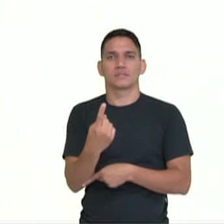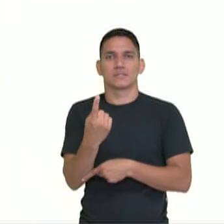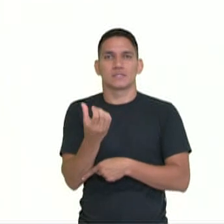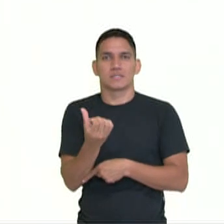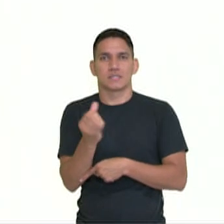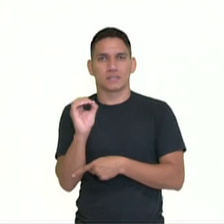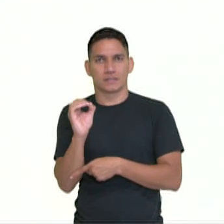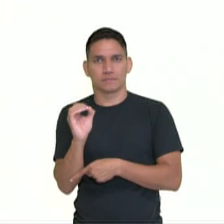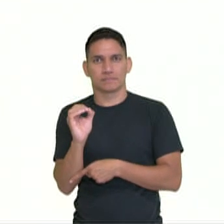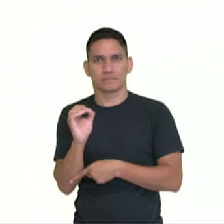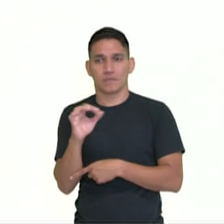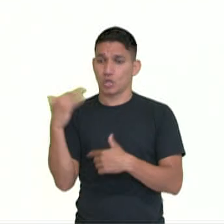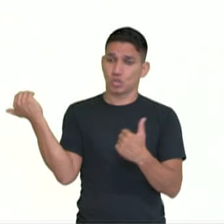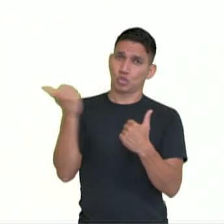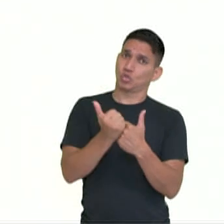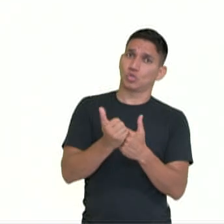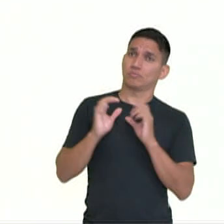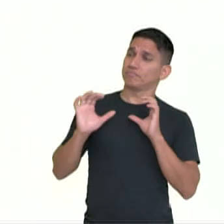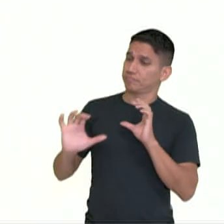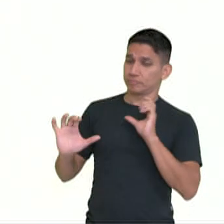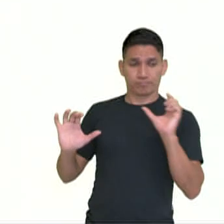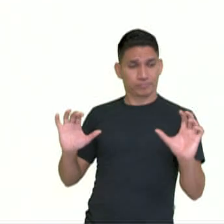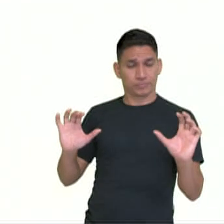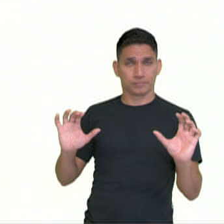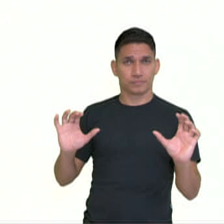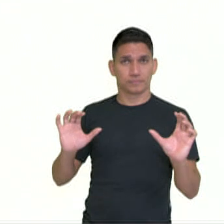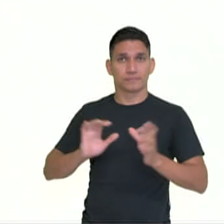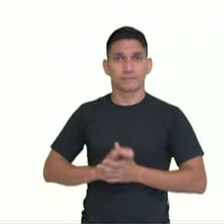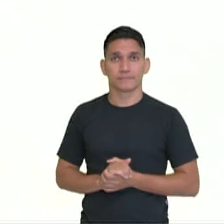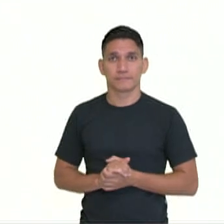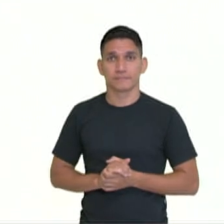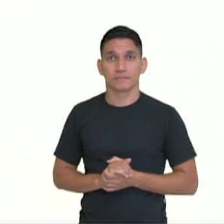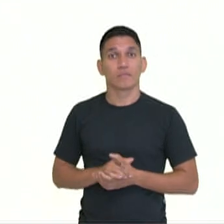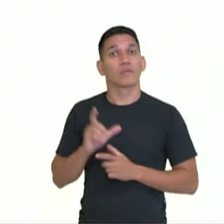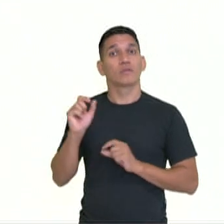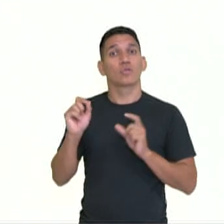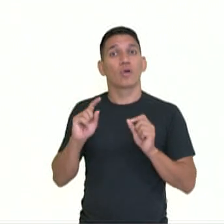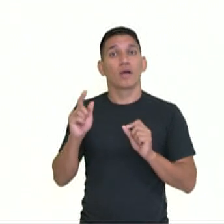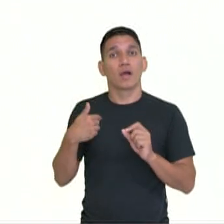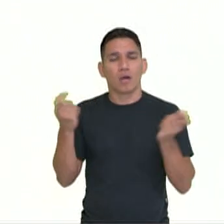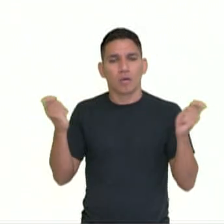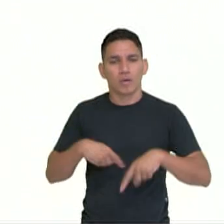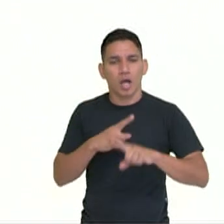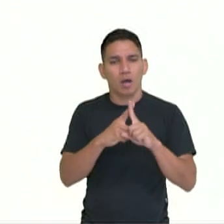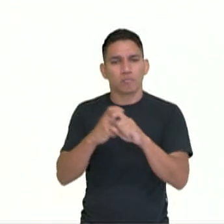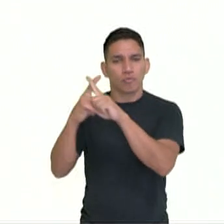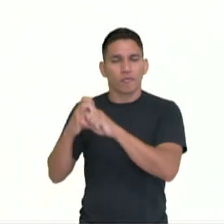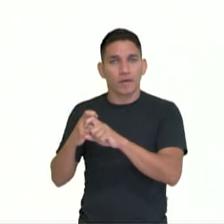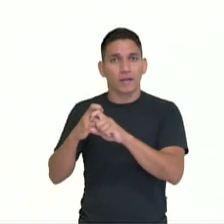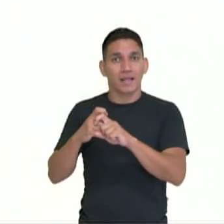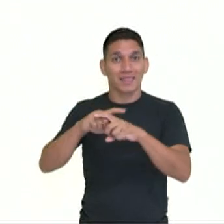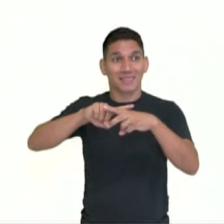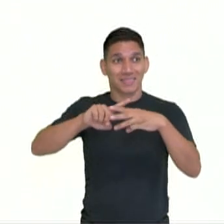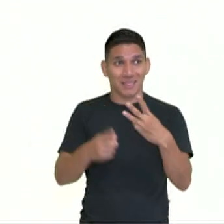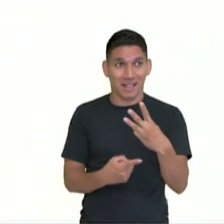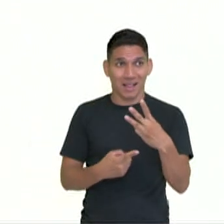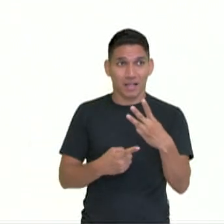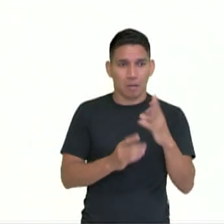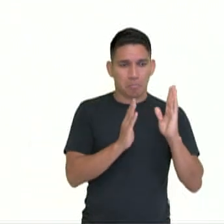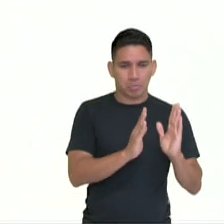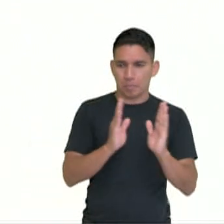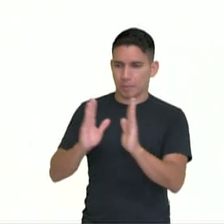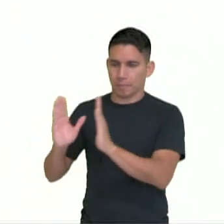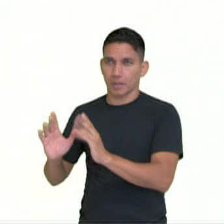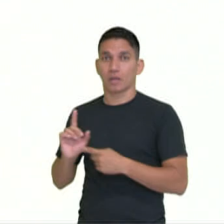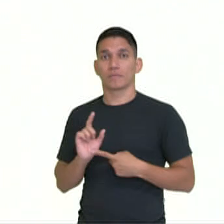1,160. Substituir aqui e substituir aqui. Agora eu tenho uma multiplicação de 3 fatores. 10 mil